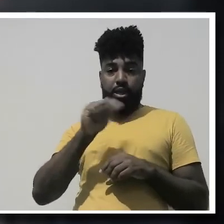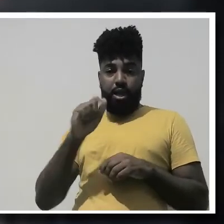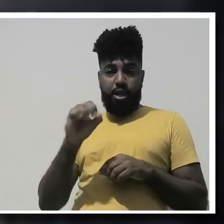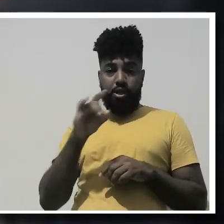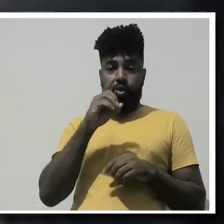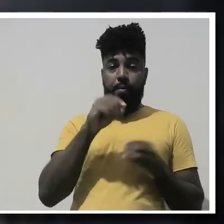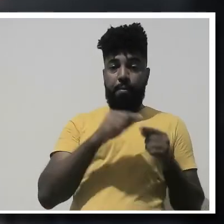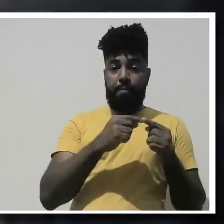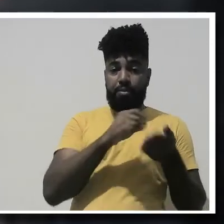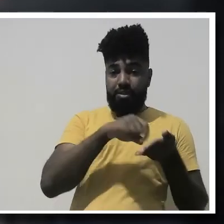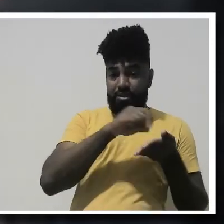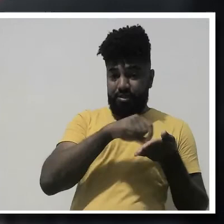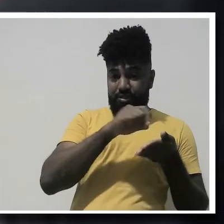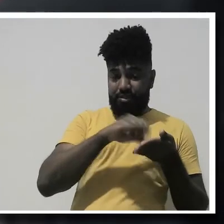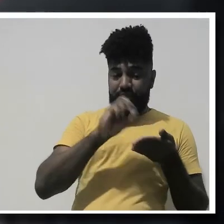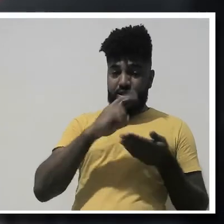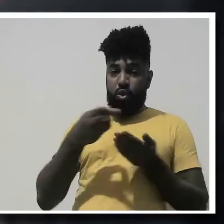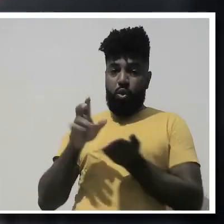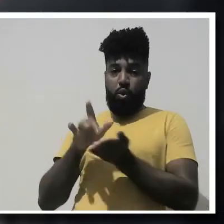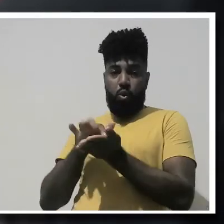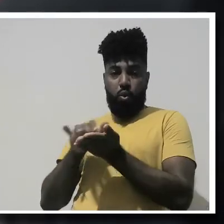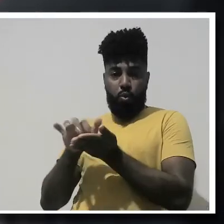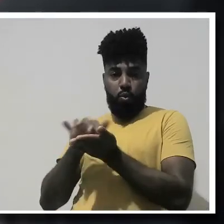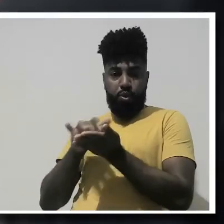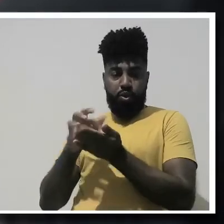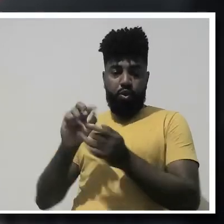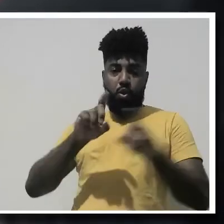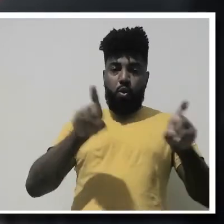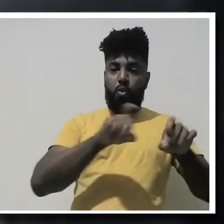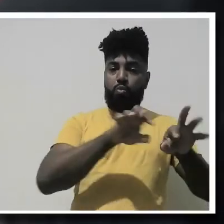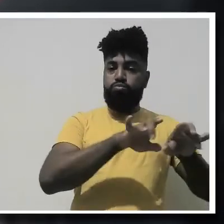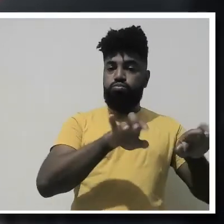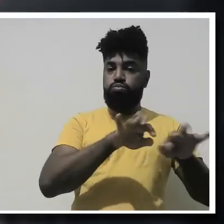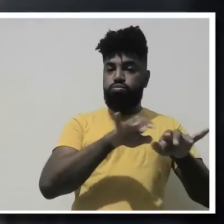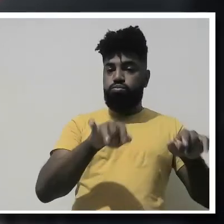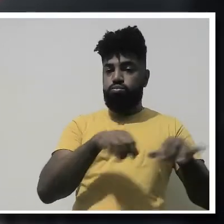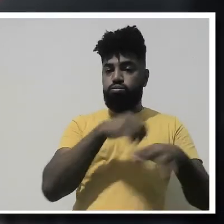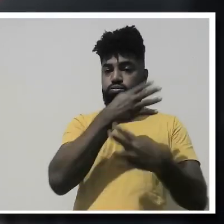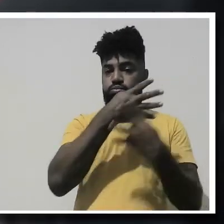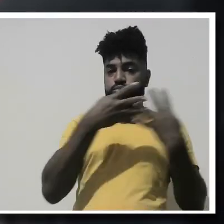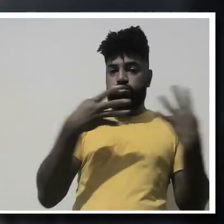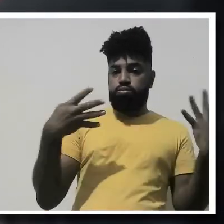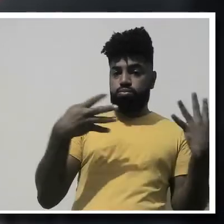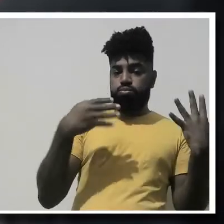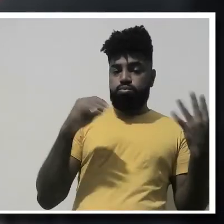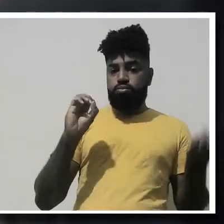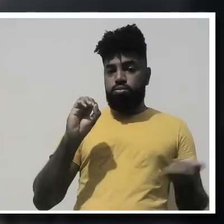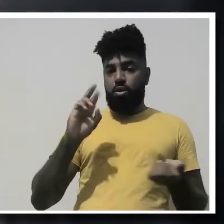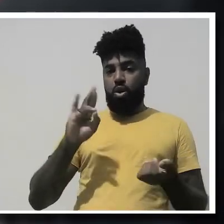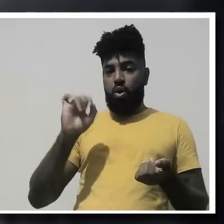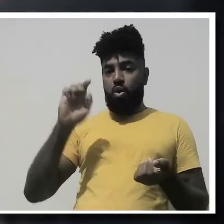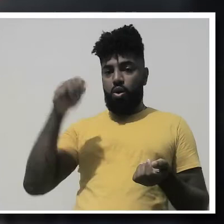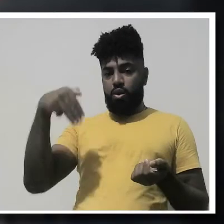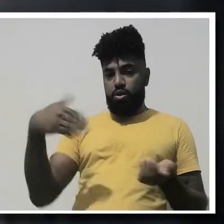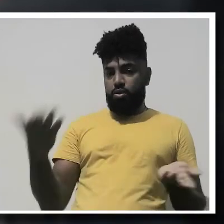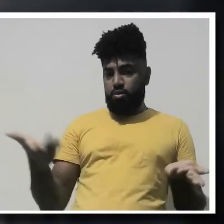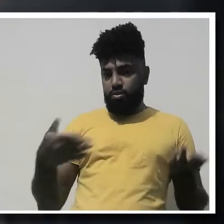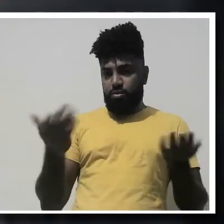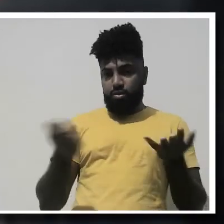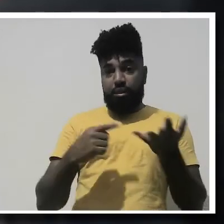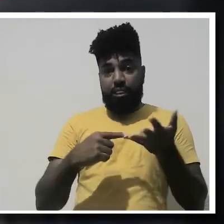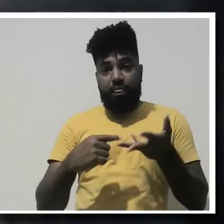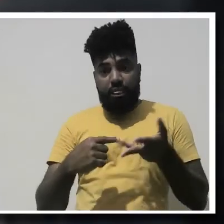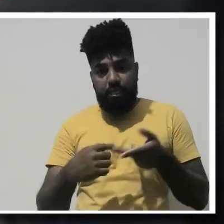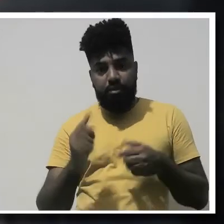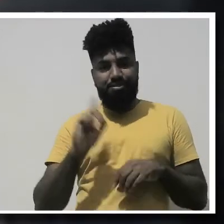mesmo, mas dá para você usar uma calculadora científica ou no computador, você pode usar um software como o Excel ou o Origin.